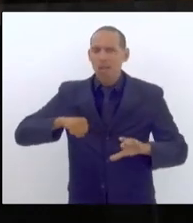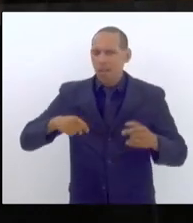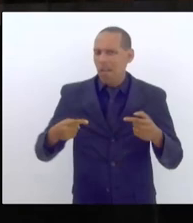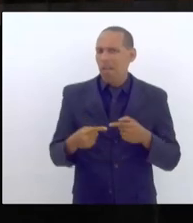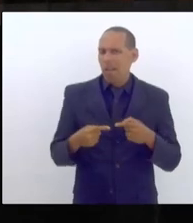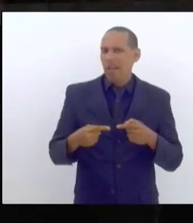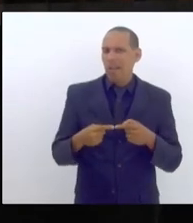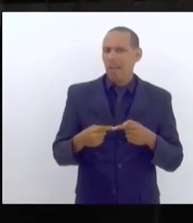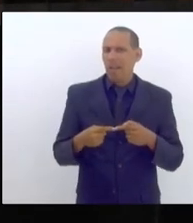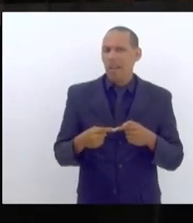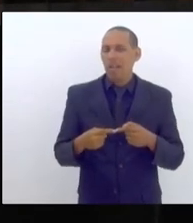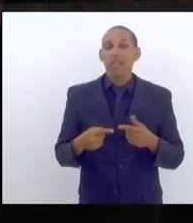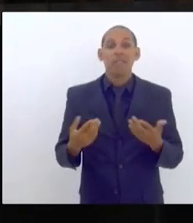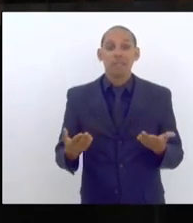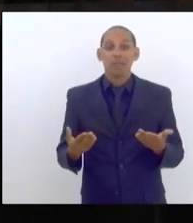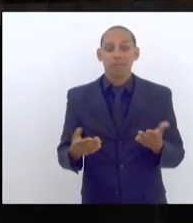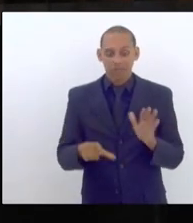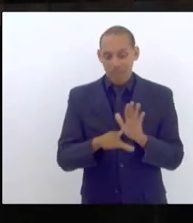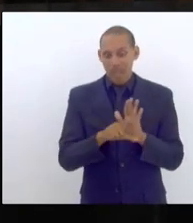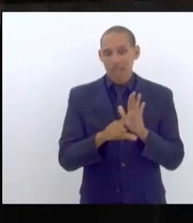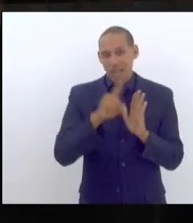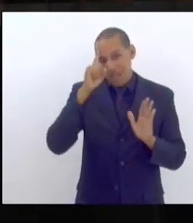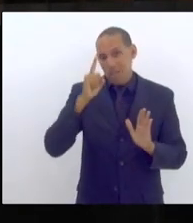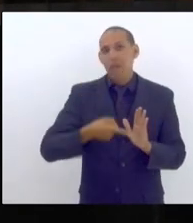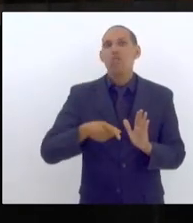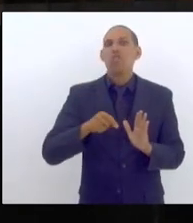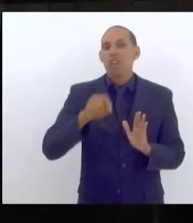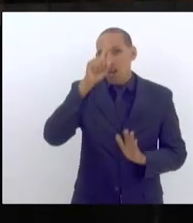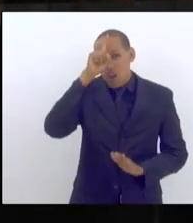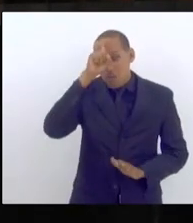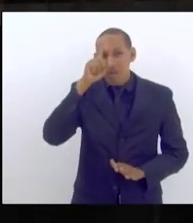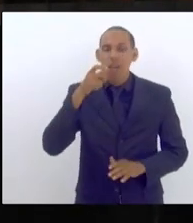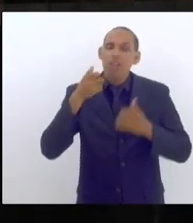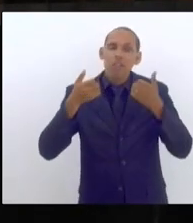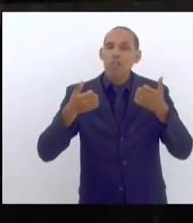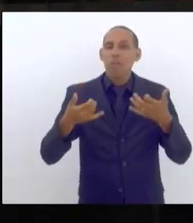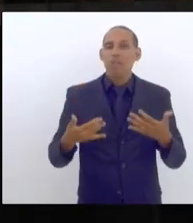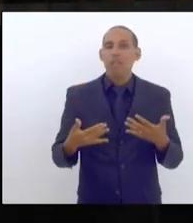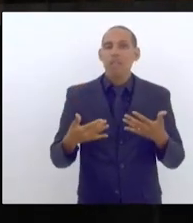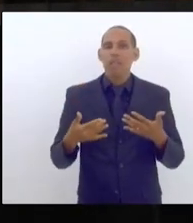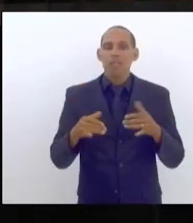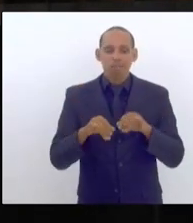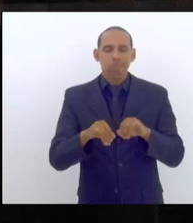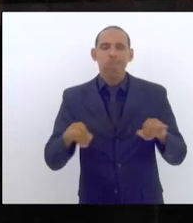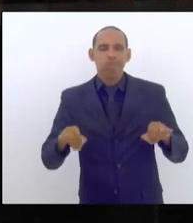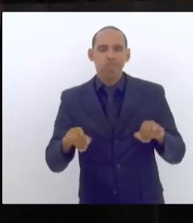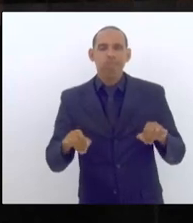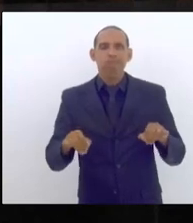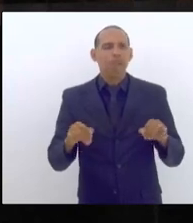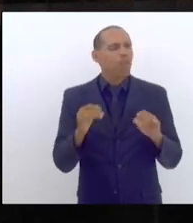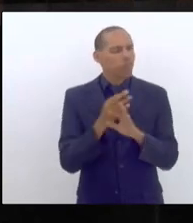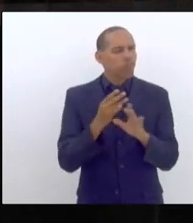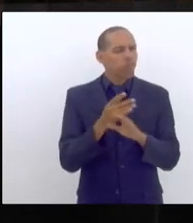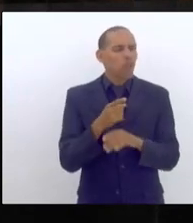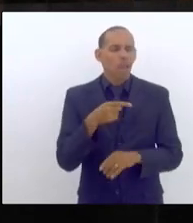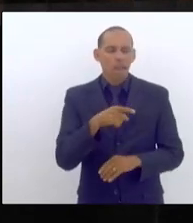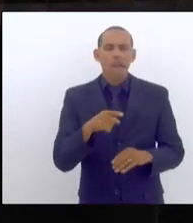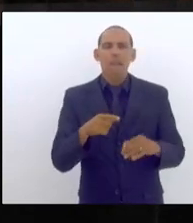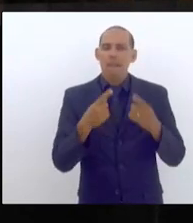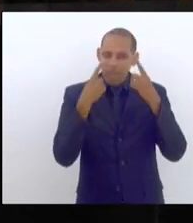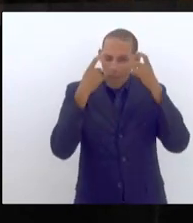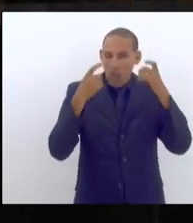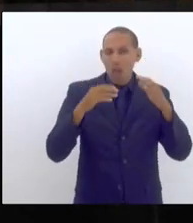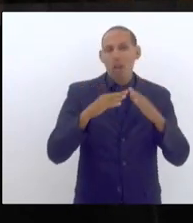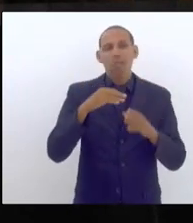essa lei, os serviços de saúde são obrigados a dizer que há forte suspeita de violência doméstica, quer dizer, é